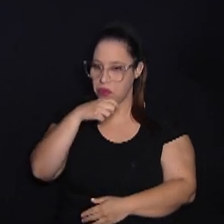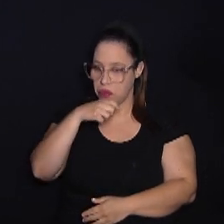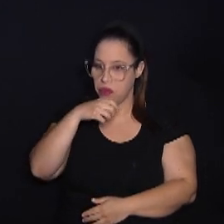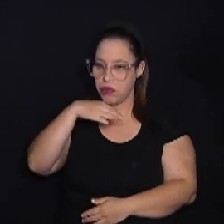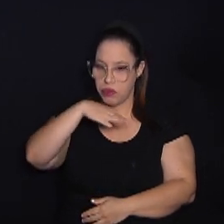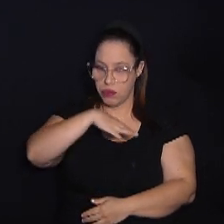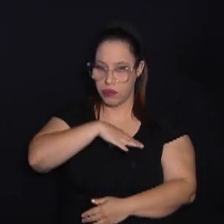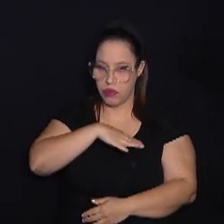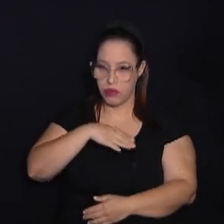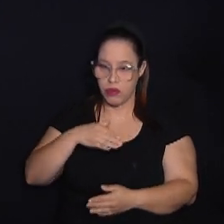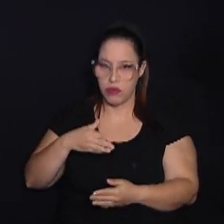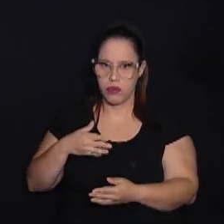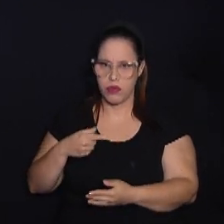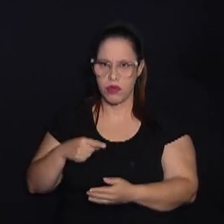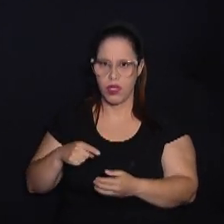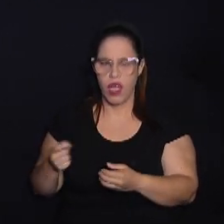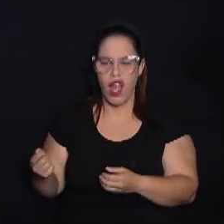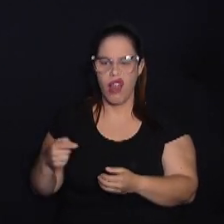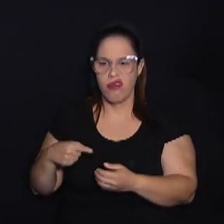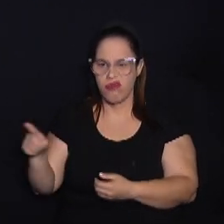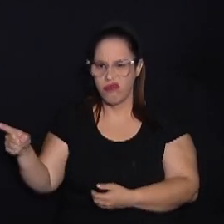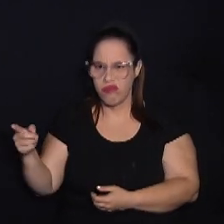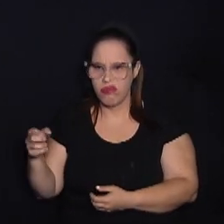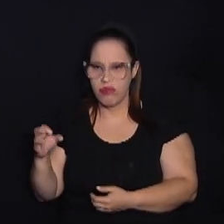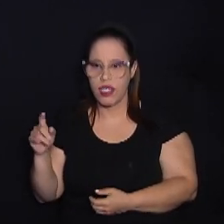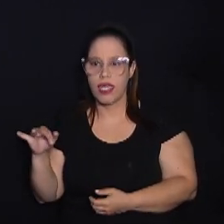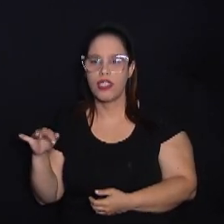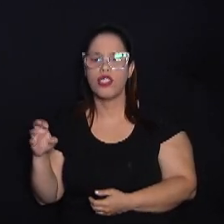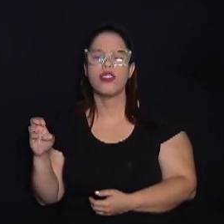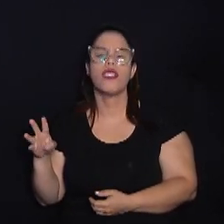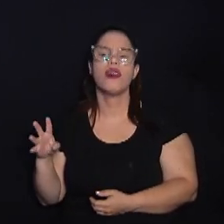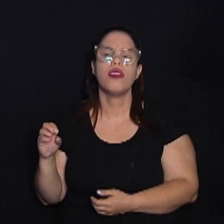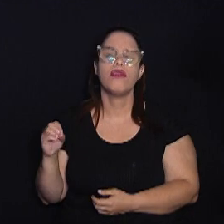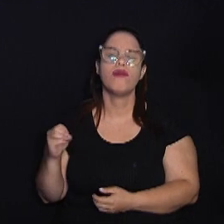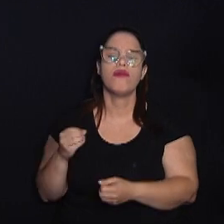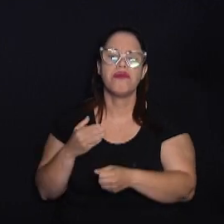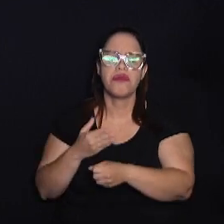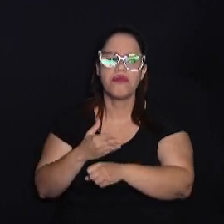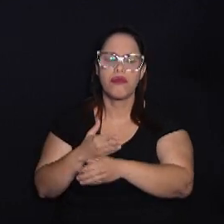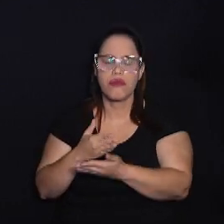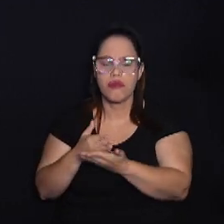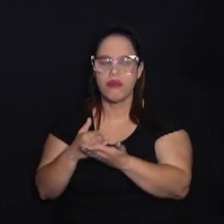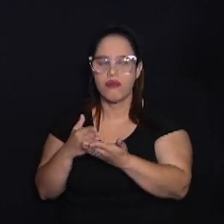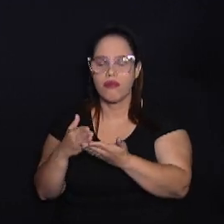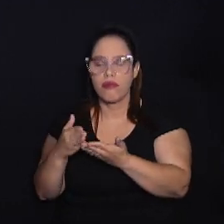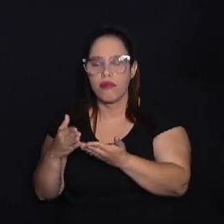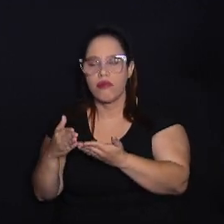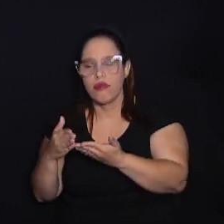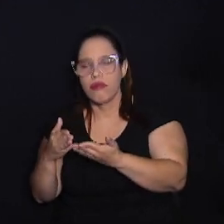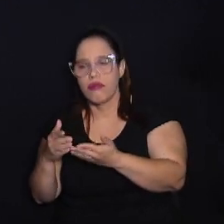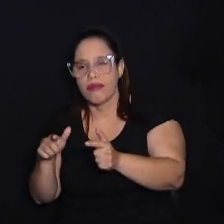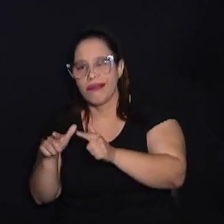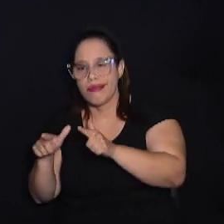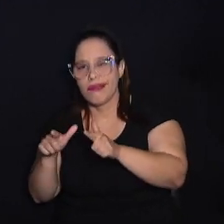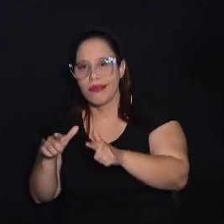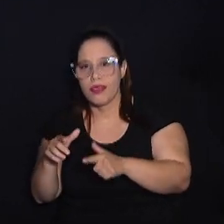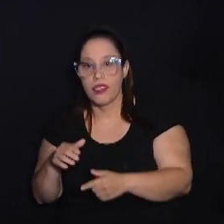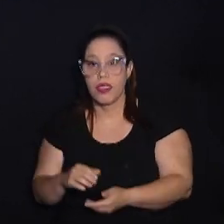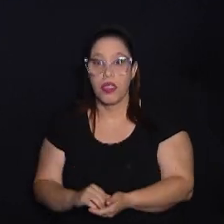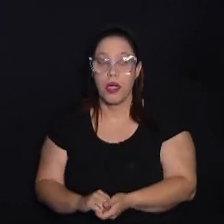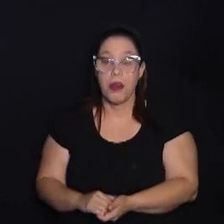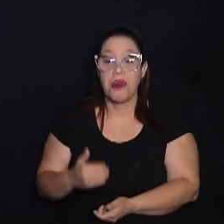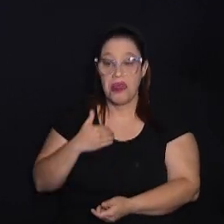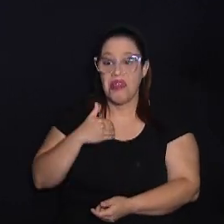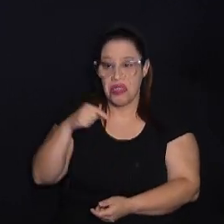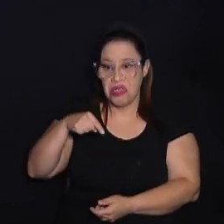eu saí daqui desse sindicato para começar a minha jornada, então eu me sinto em casa, então vocês me perdoem os maus modos, mas